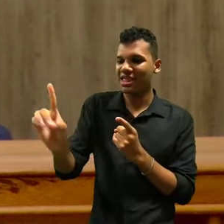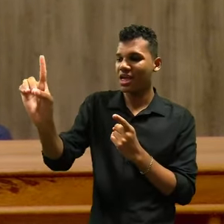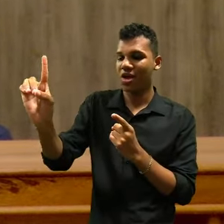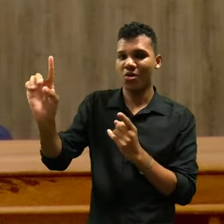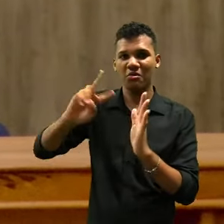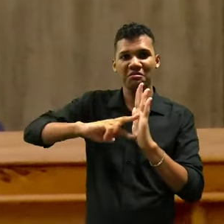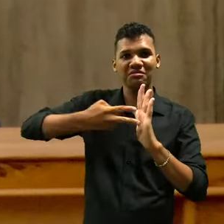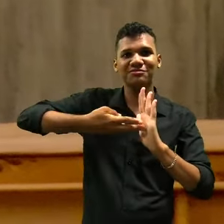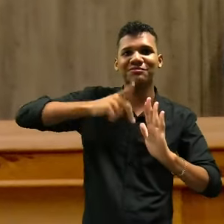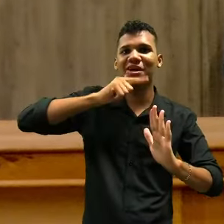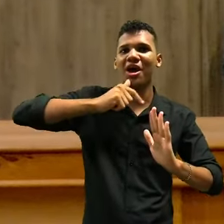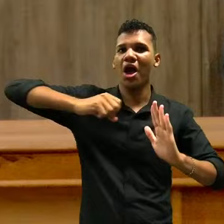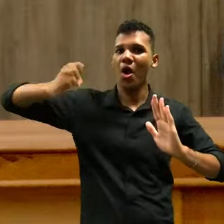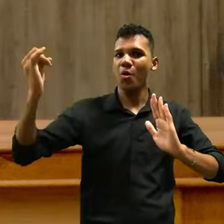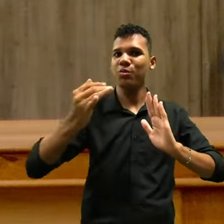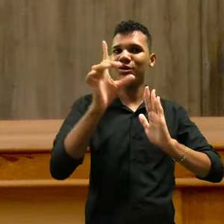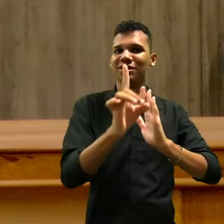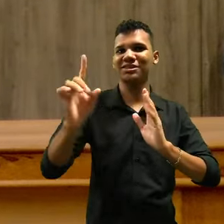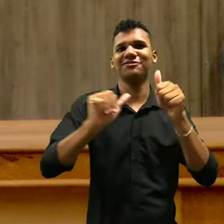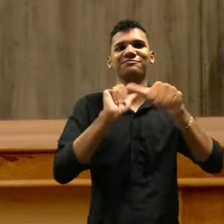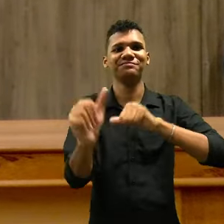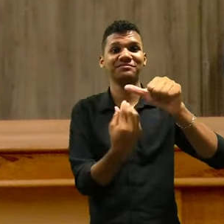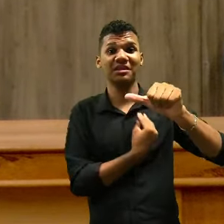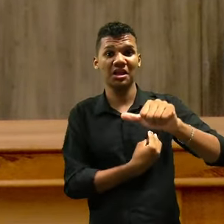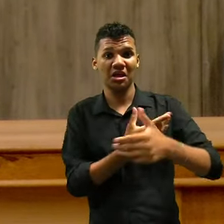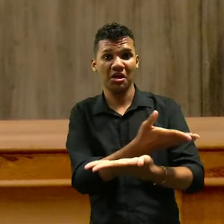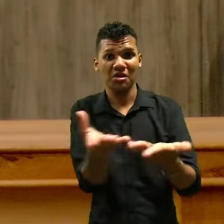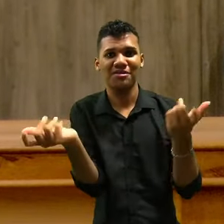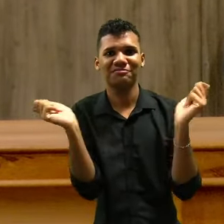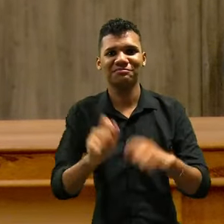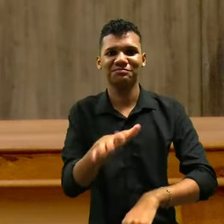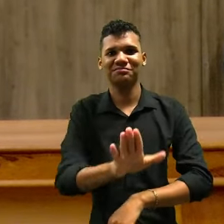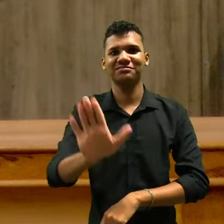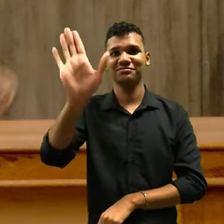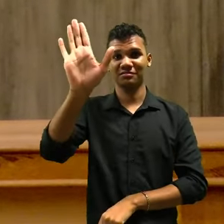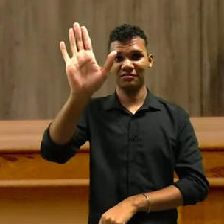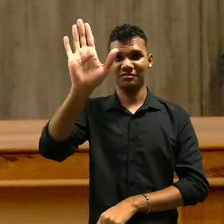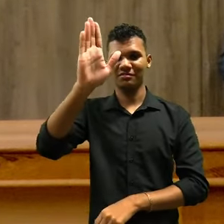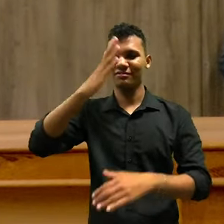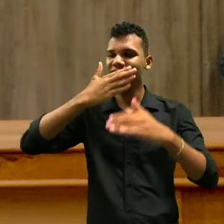bate quem pode levantar as mãos e glorificar a